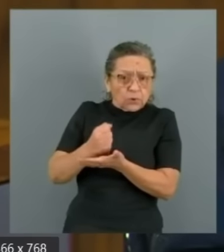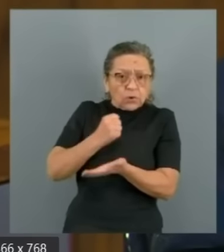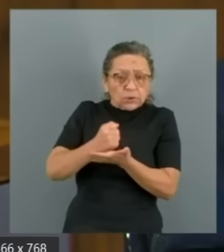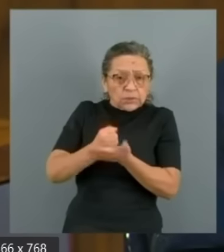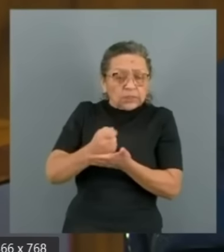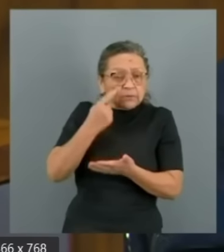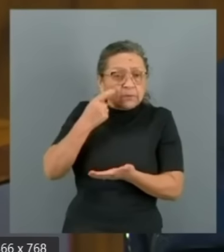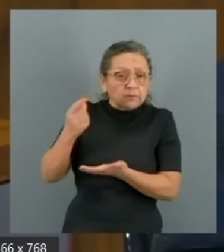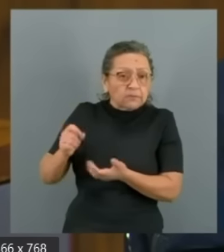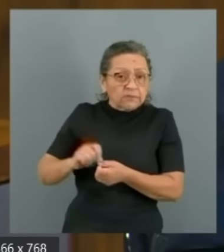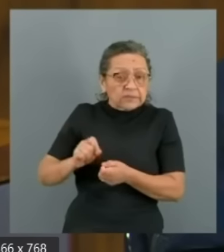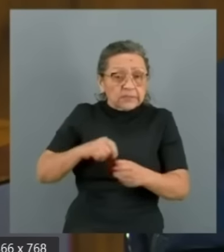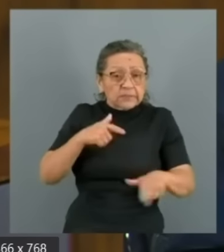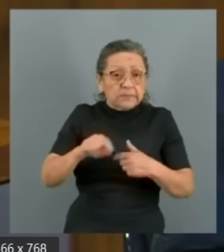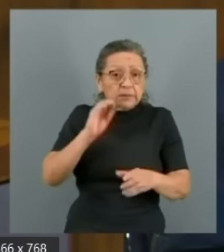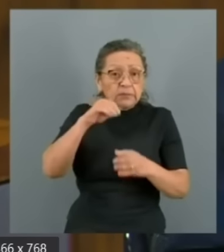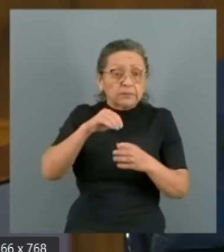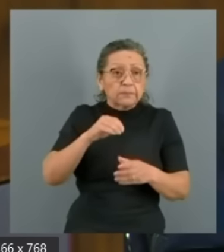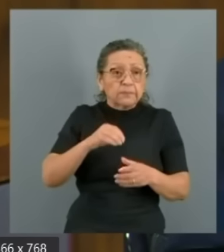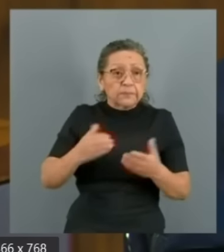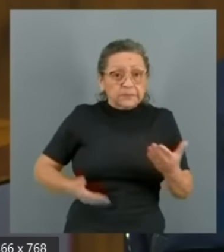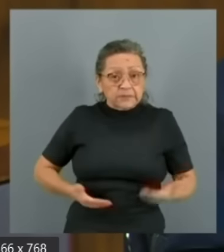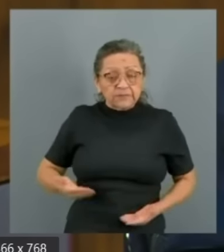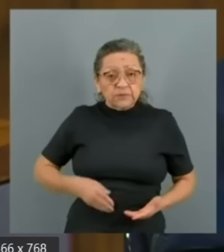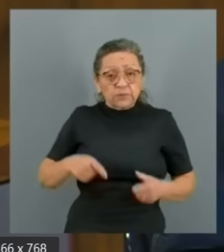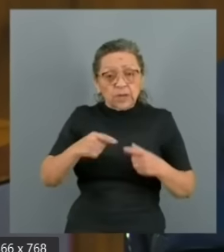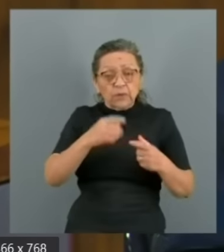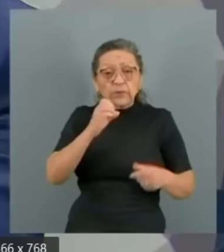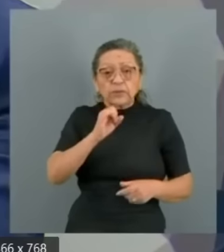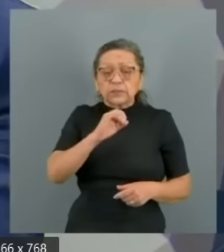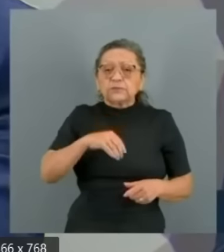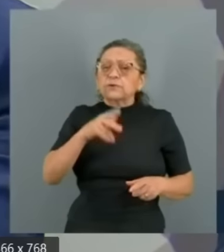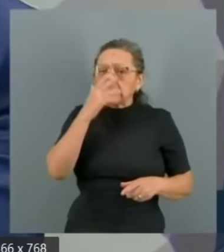prestava serviço ao INSS? O senhor acha que não há conflito de interesse?